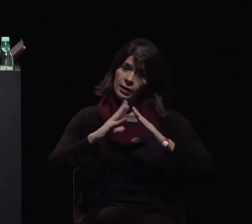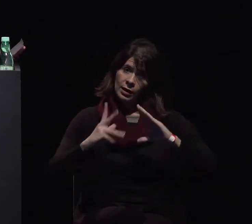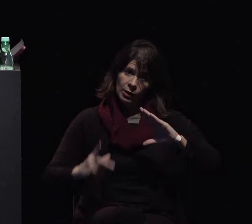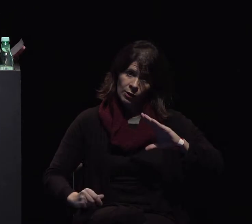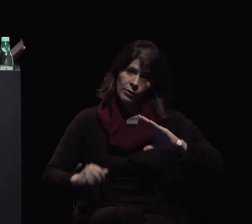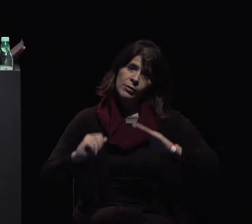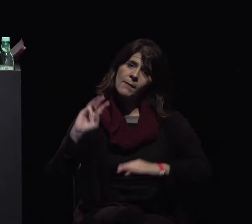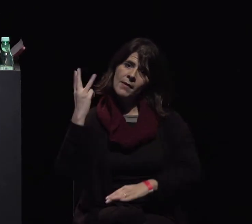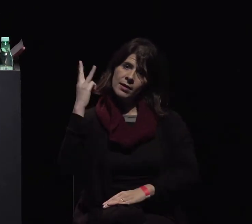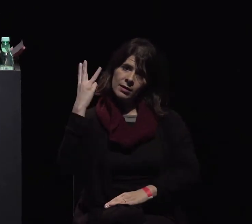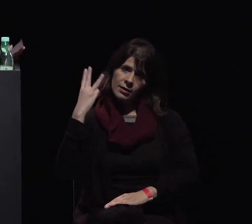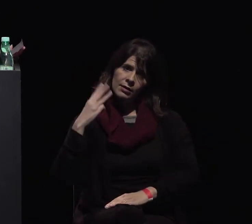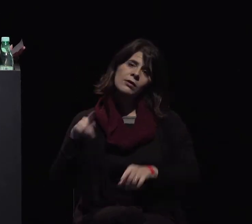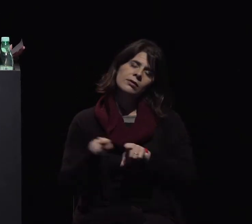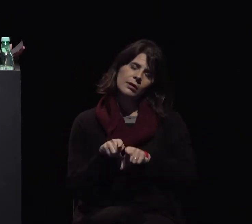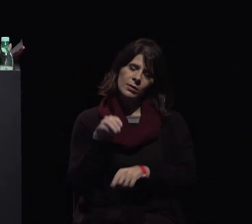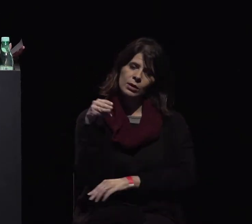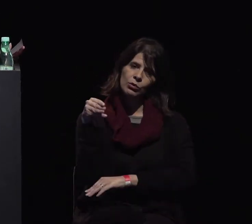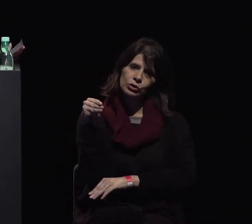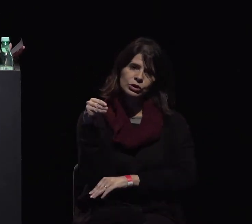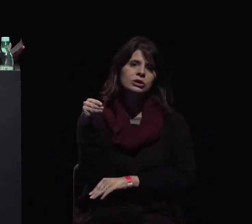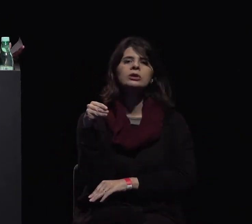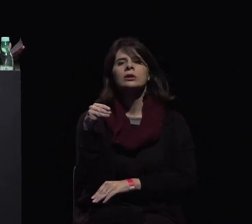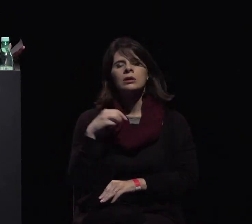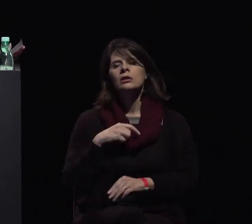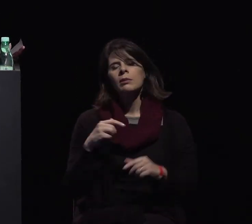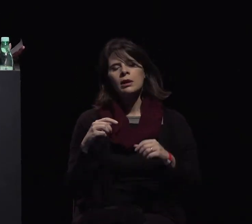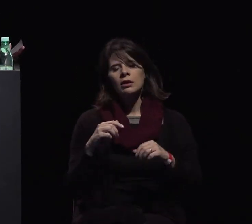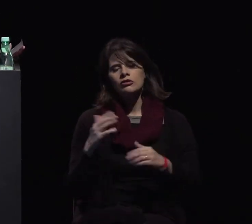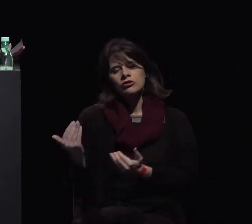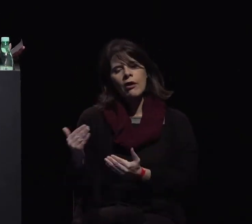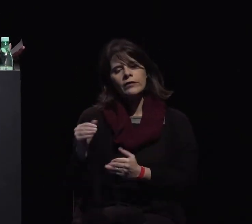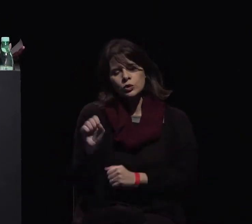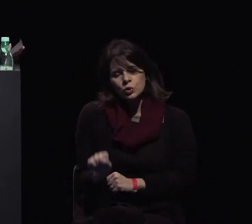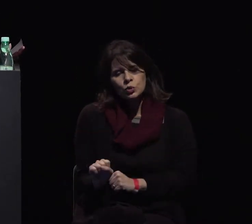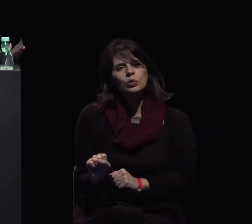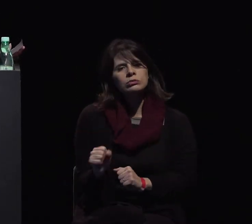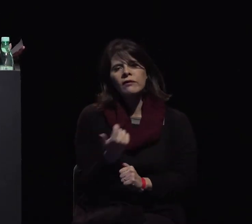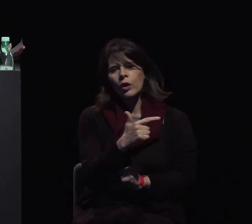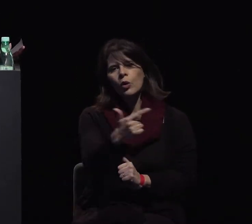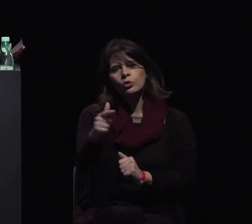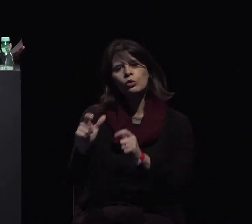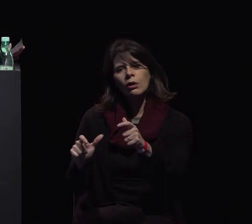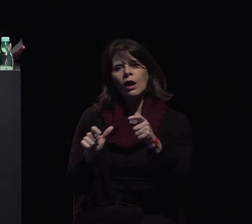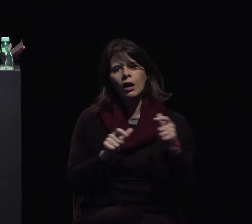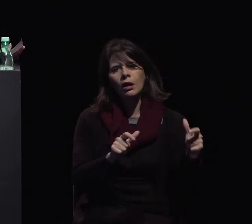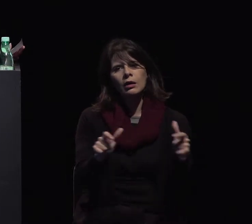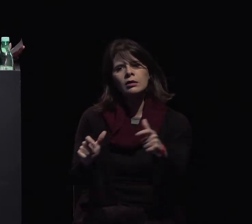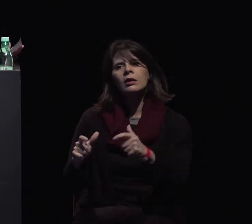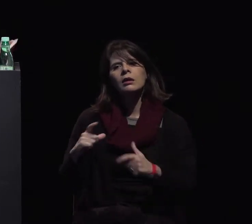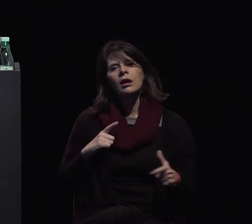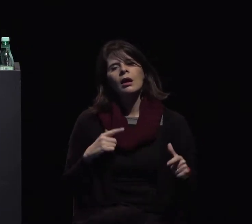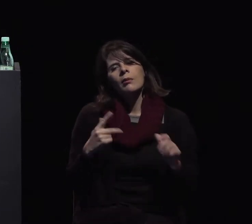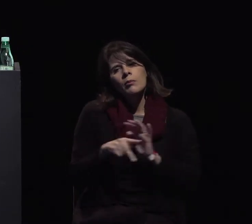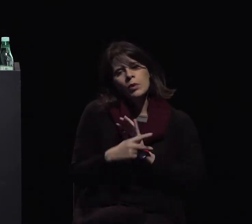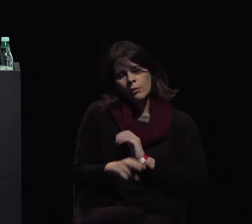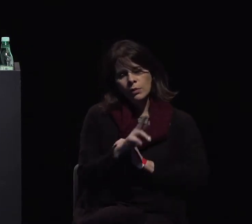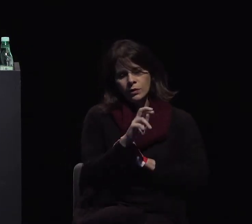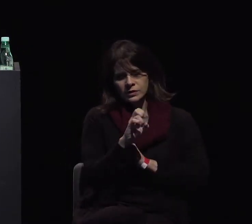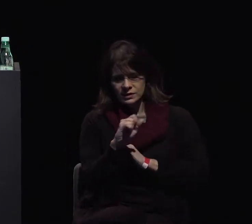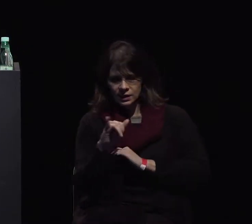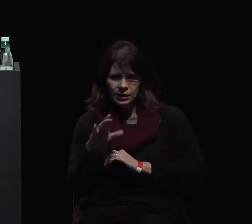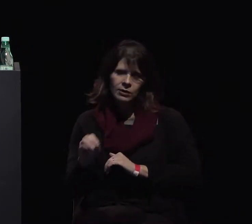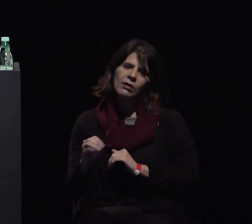com jovens na Zona Sul, entre outros. É criadora do projeto Sampa Negra, Rosário ao Rosário, contemplado pelo programa